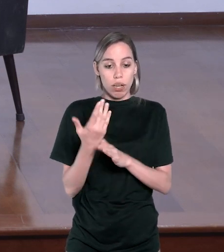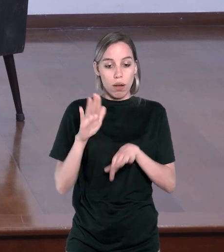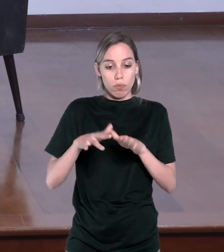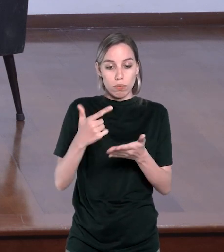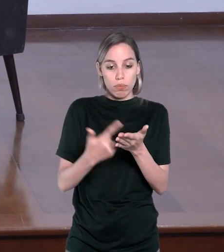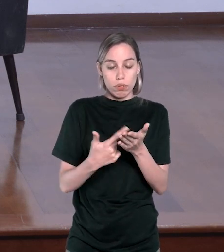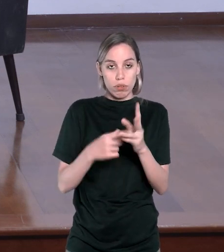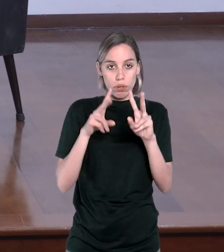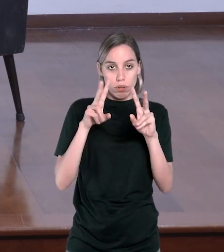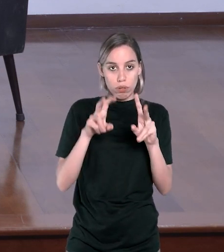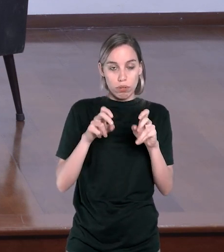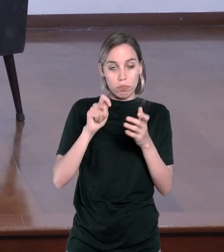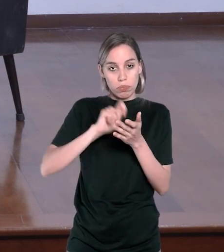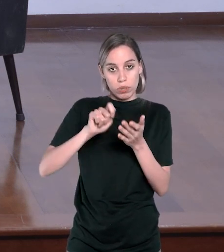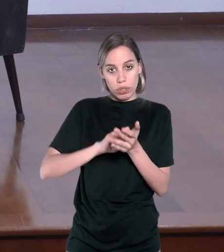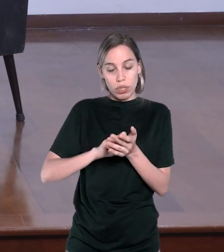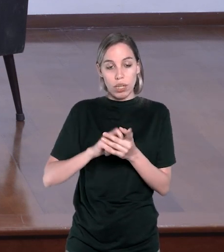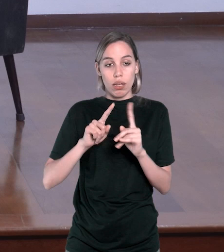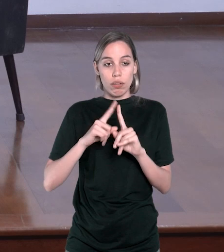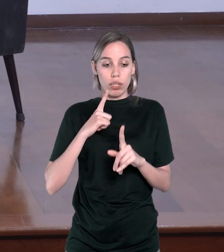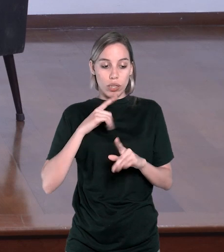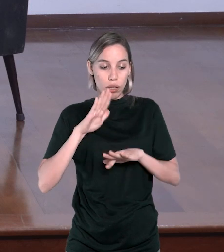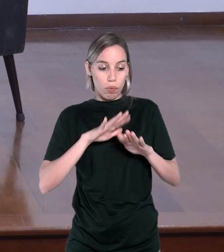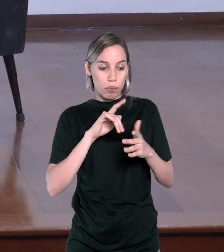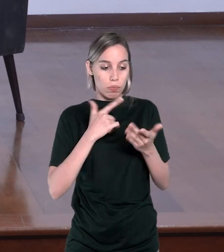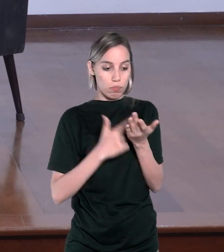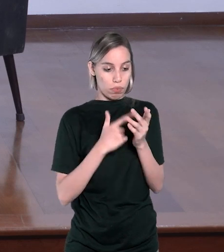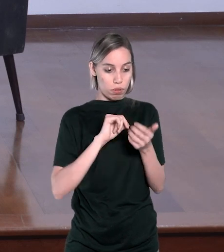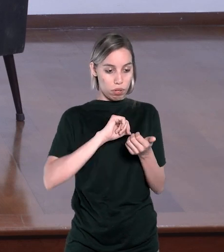Vários estão sendo traduzidos, mas existe realmente uma